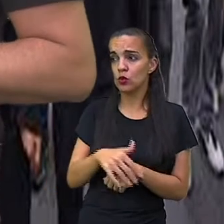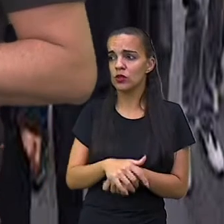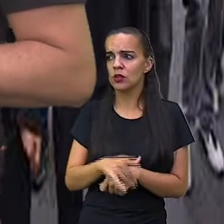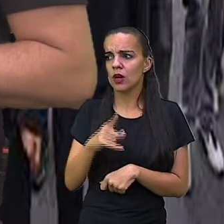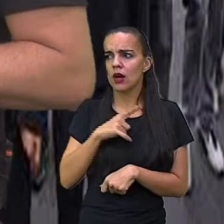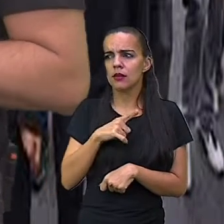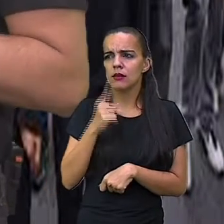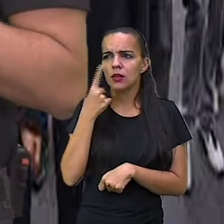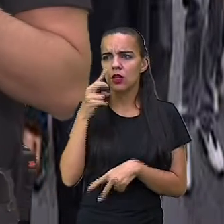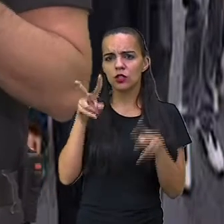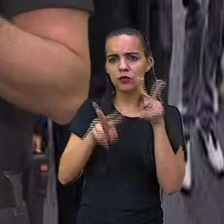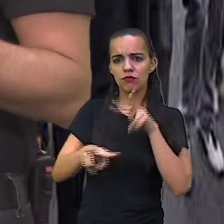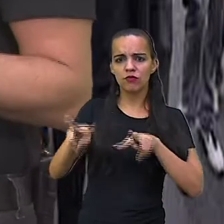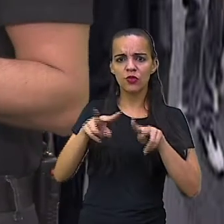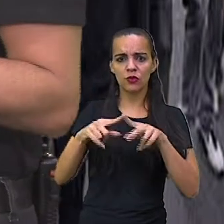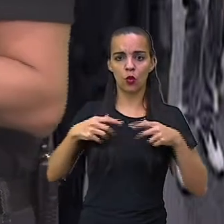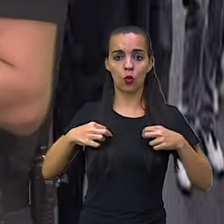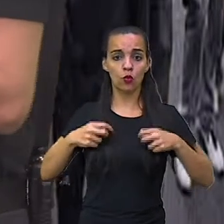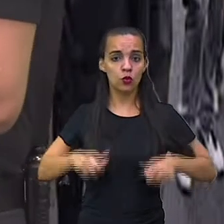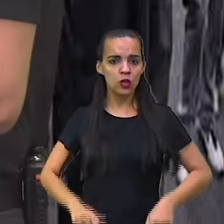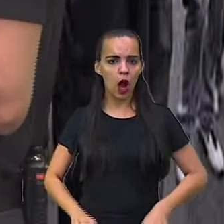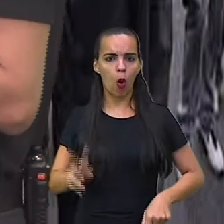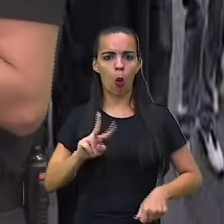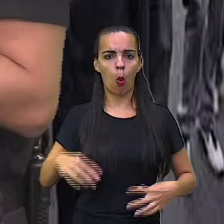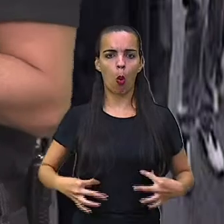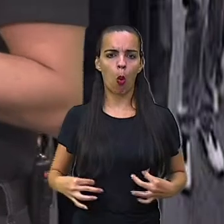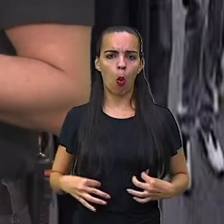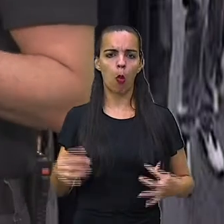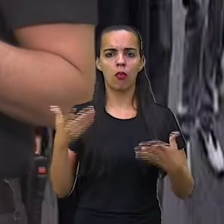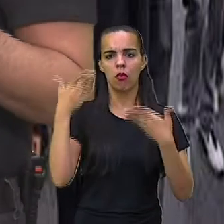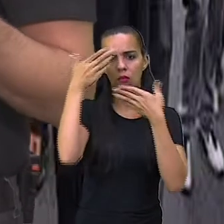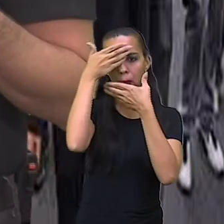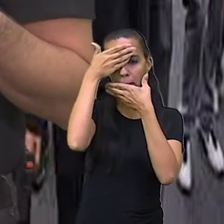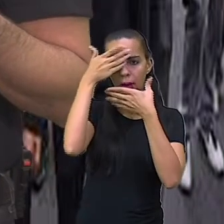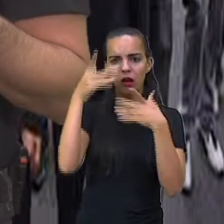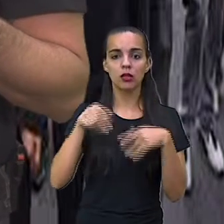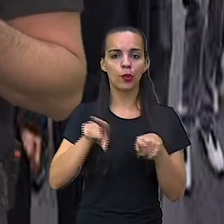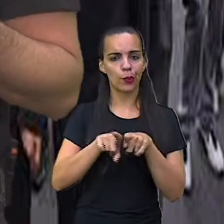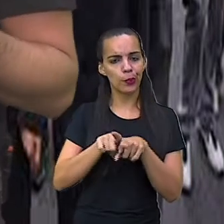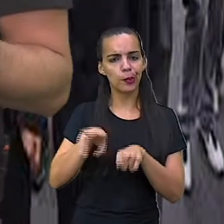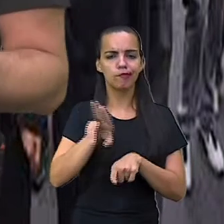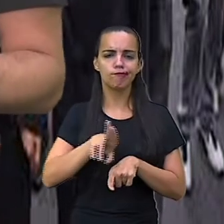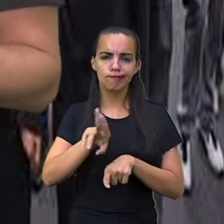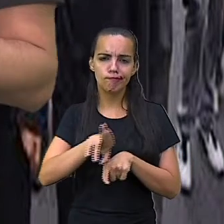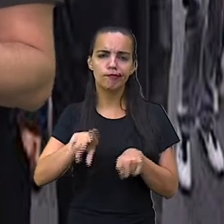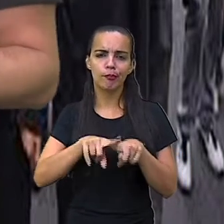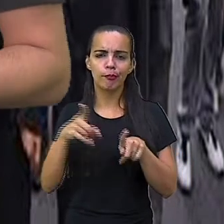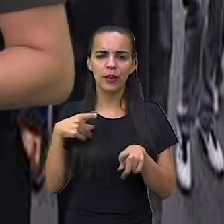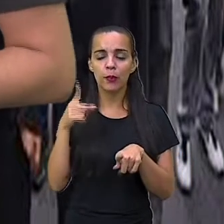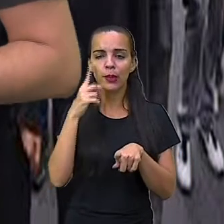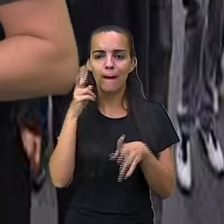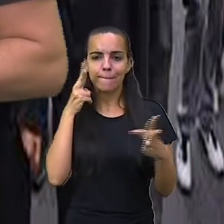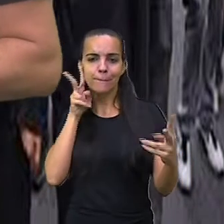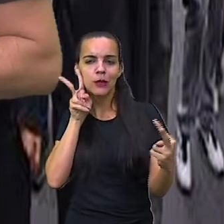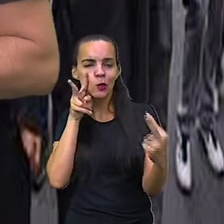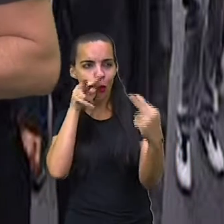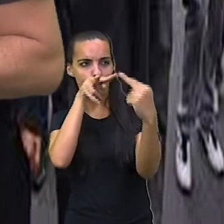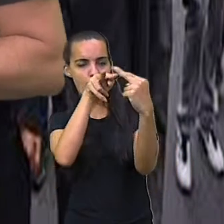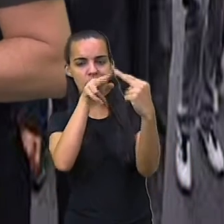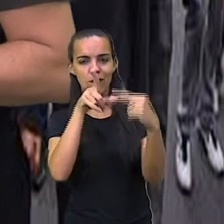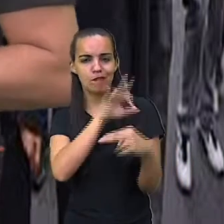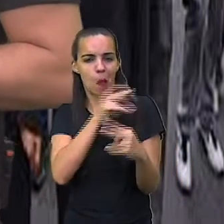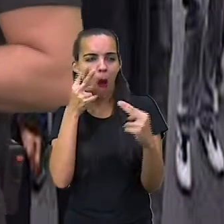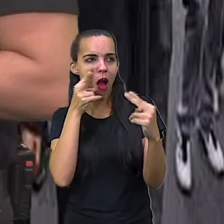Também o vestuário cria uma sensação de conjunto de união, uma identidade única entre